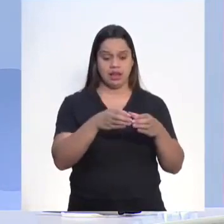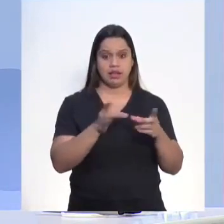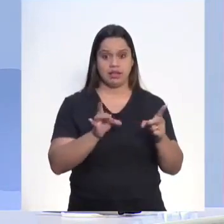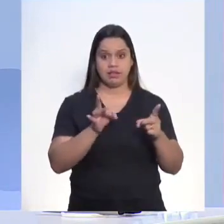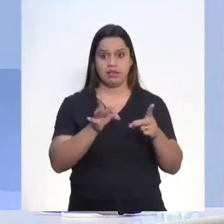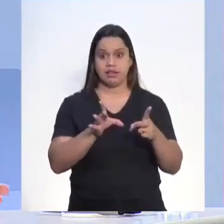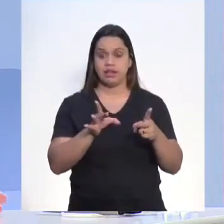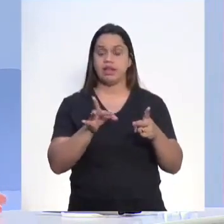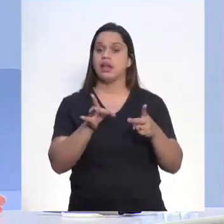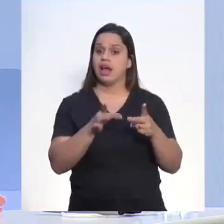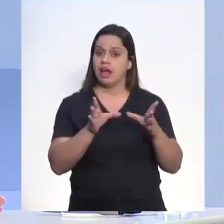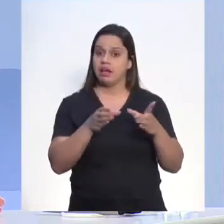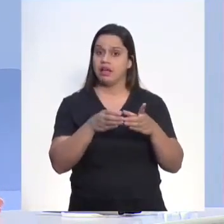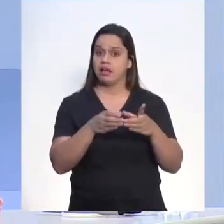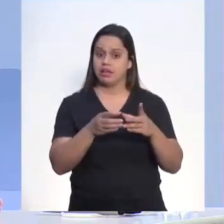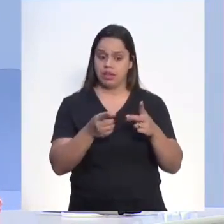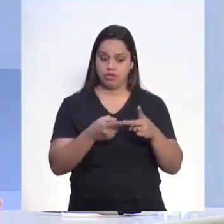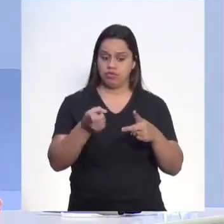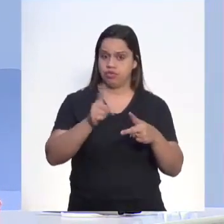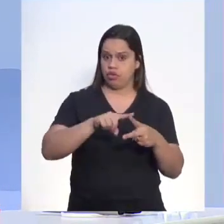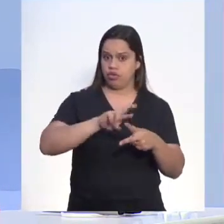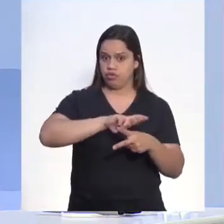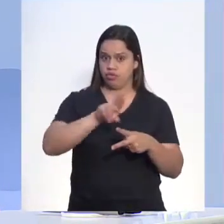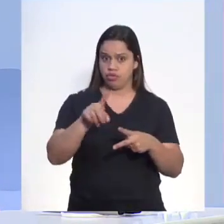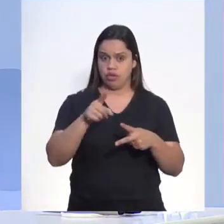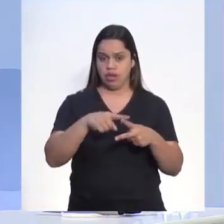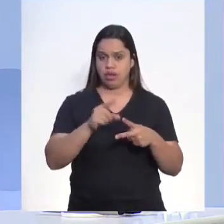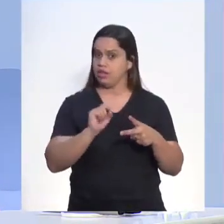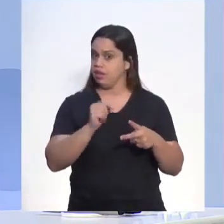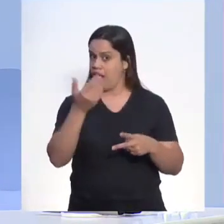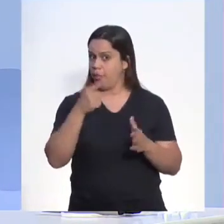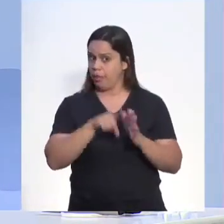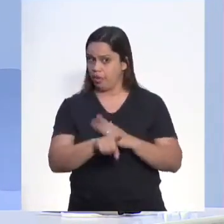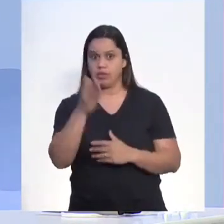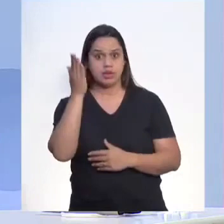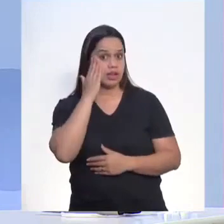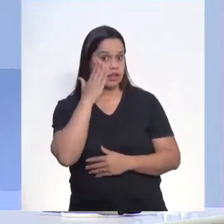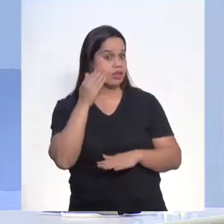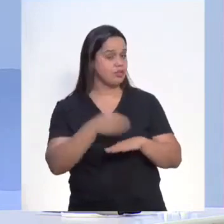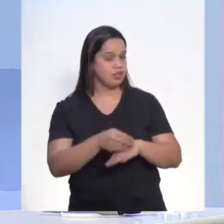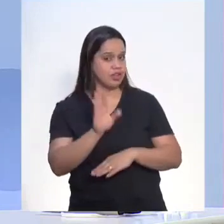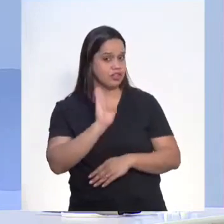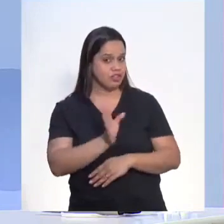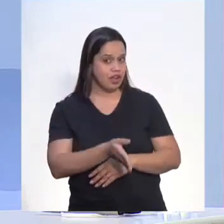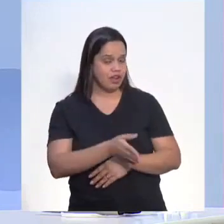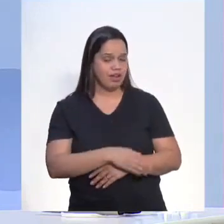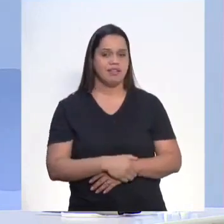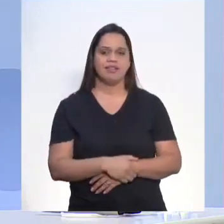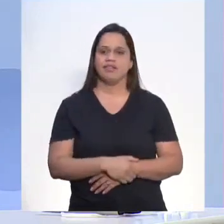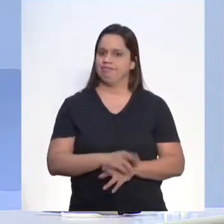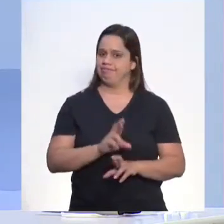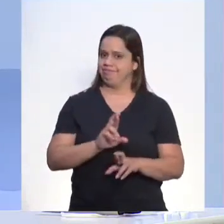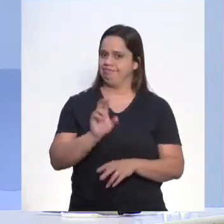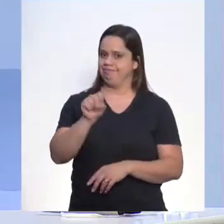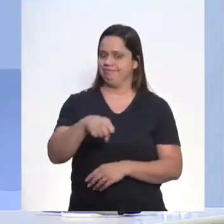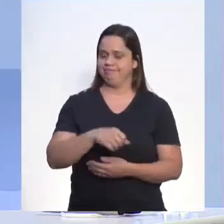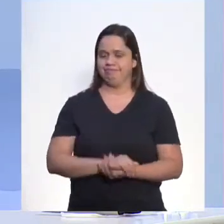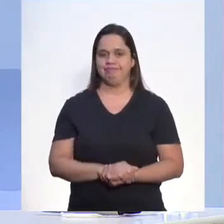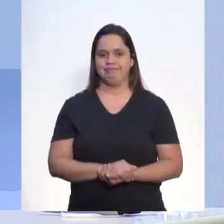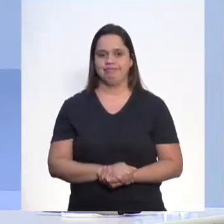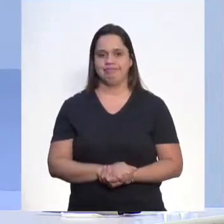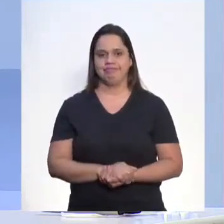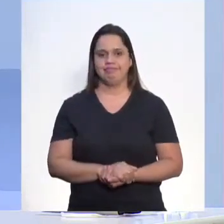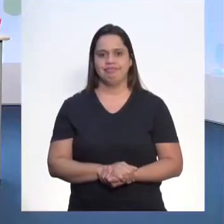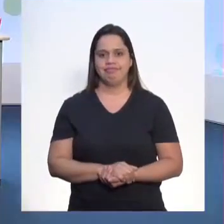disjunto do anterior, certo? Será que você entendeu essa dica que eu te dei? Espero que sim.